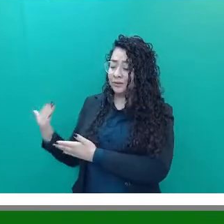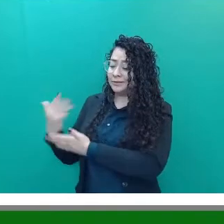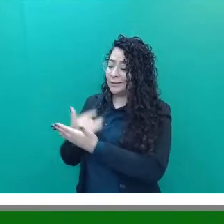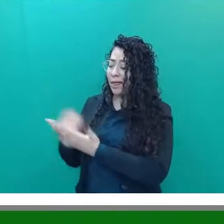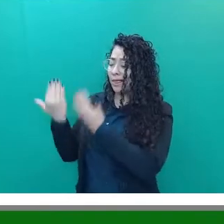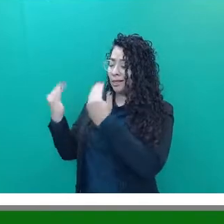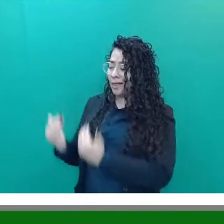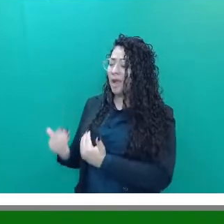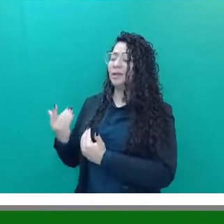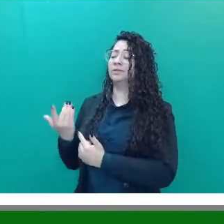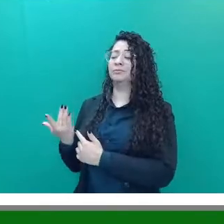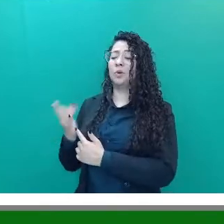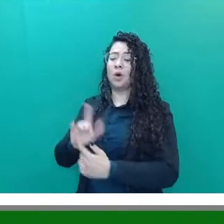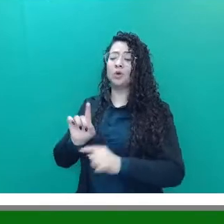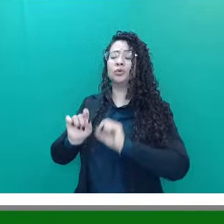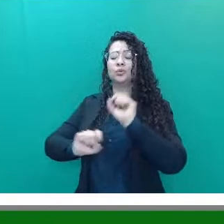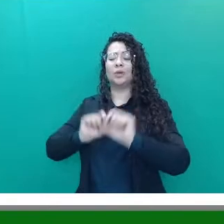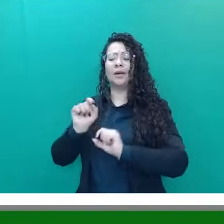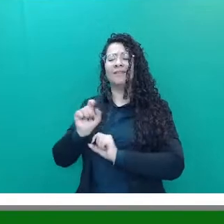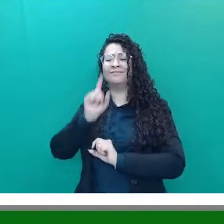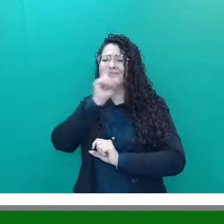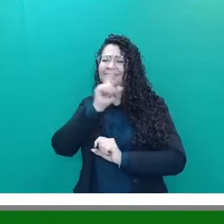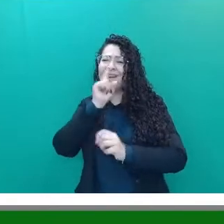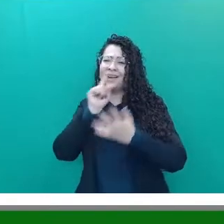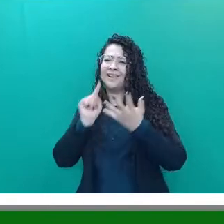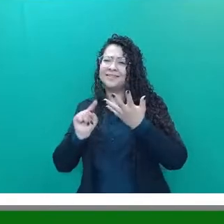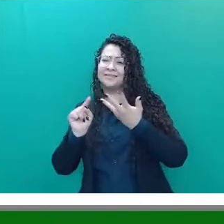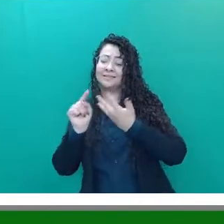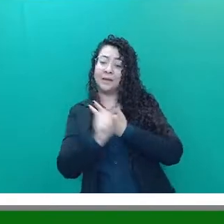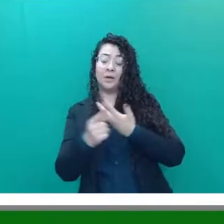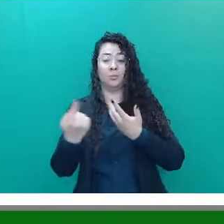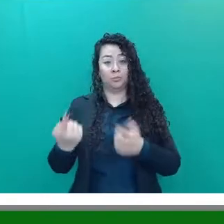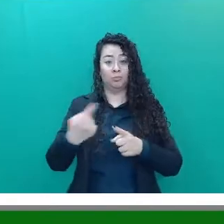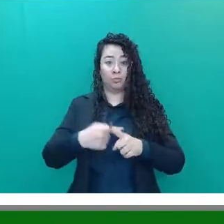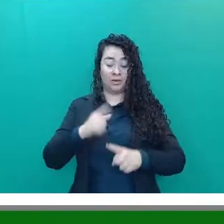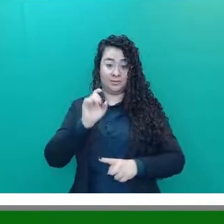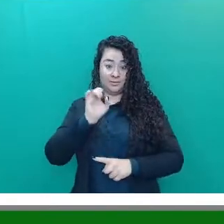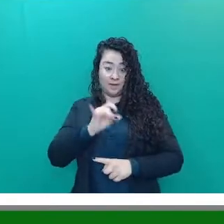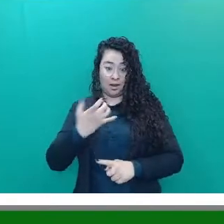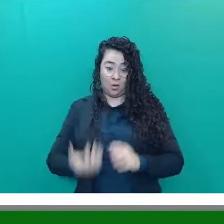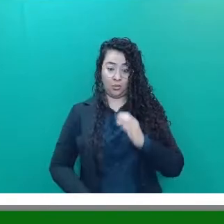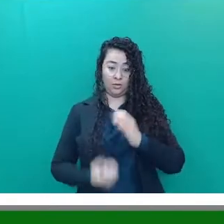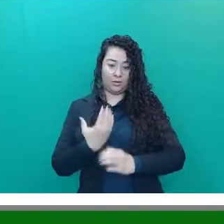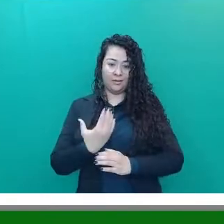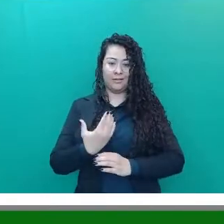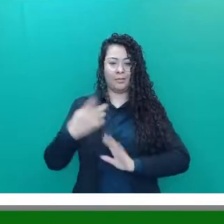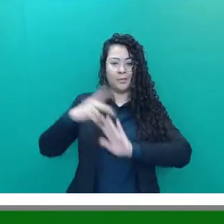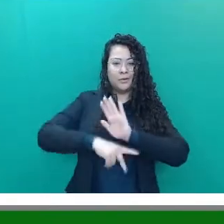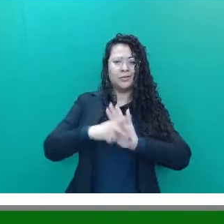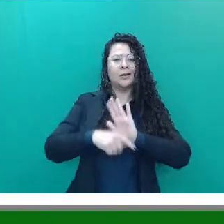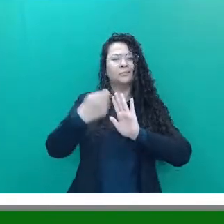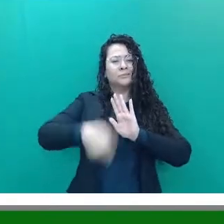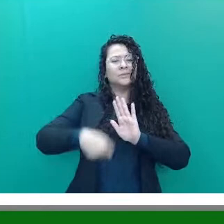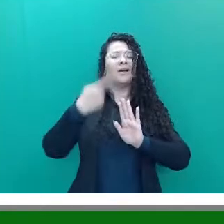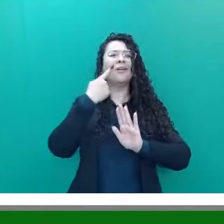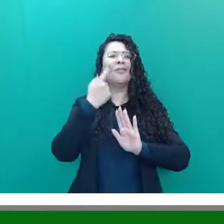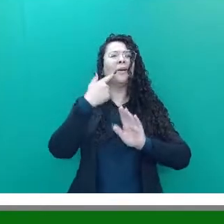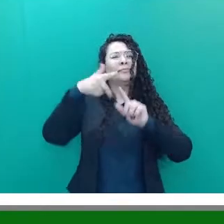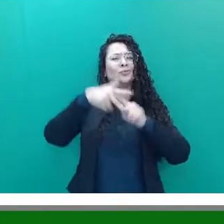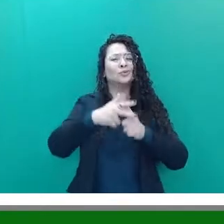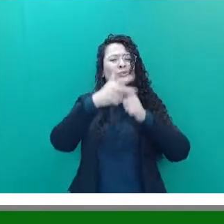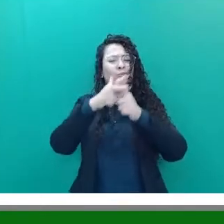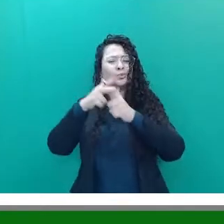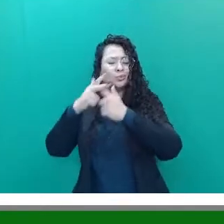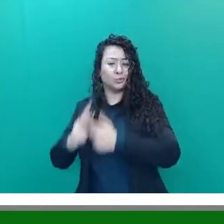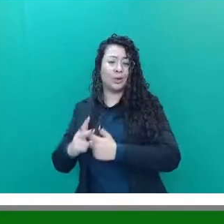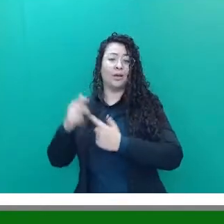as falhas também, porque enquanto pesquisador a gente desenha um projeto e você vai vendo que você tem que ir ajustando, e você descreve isso